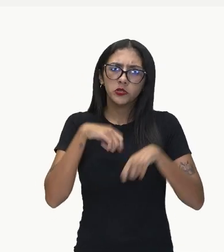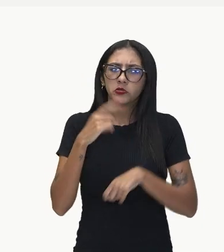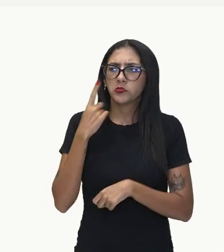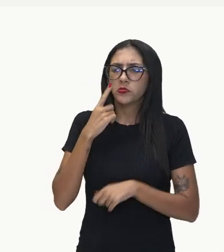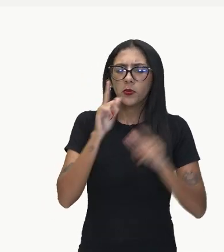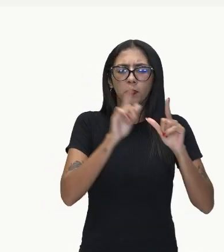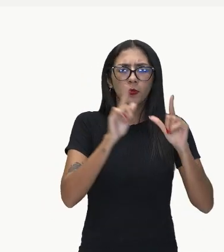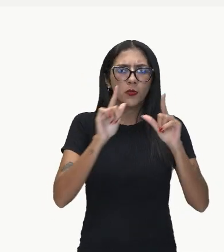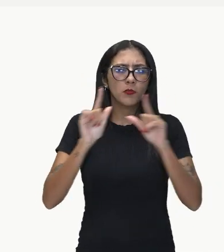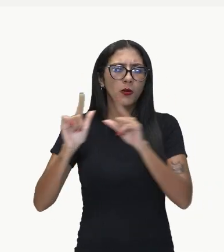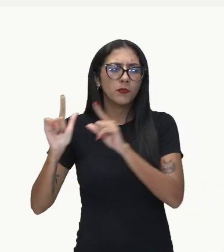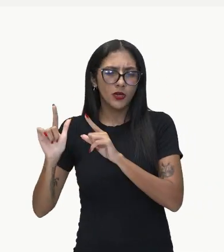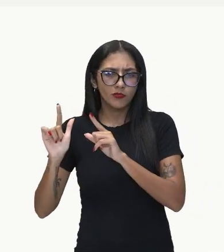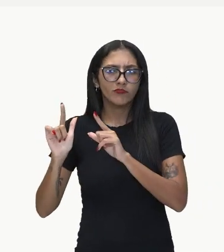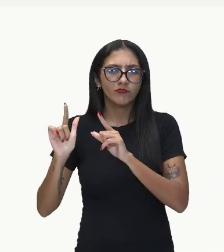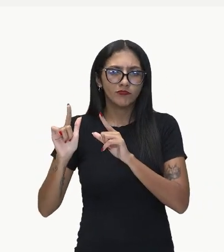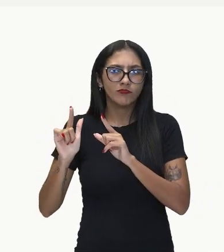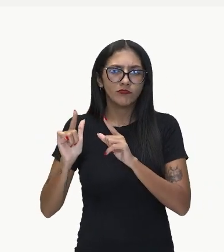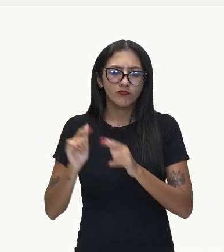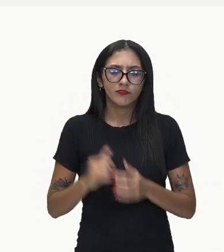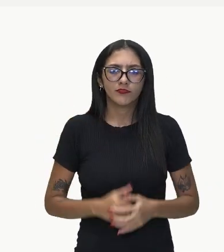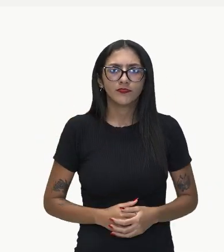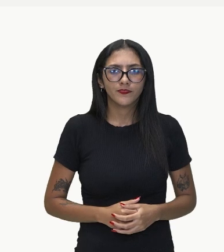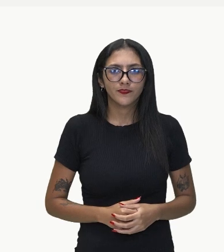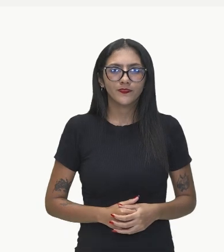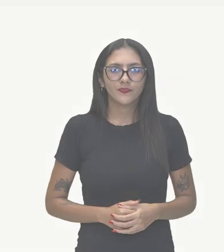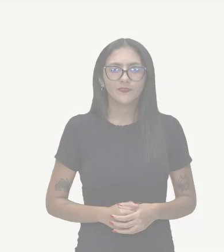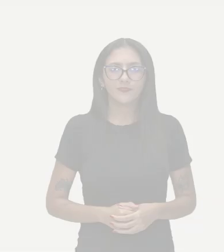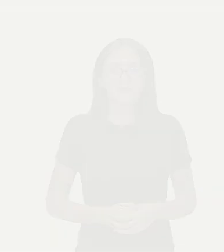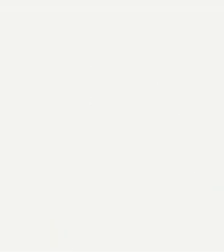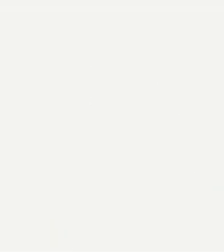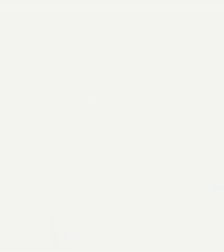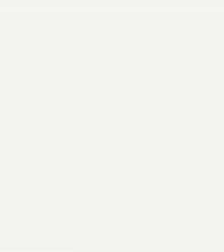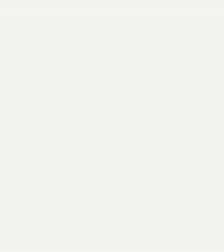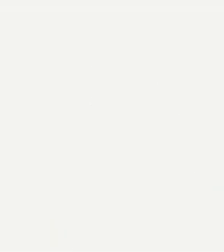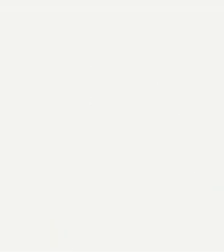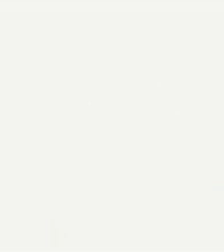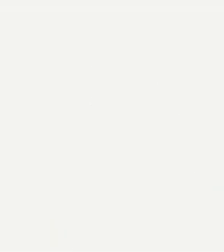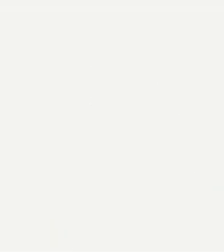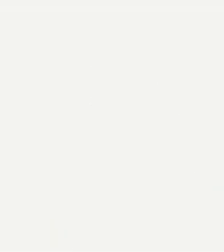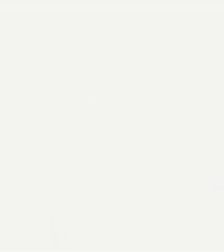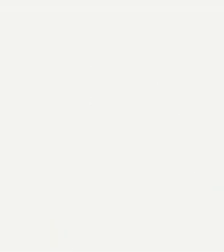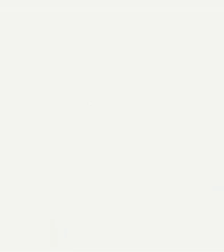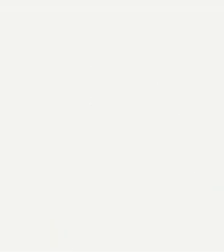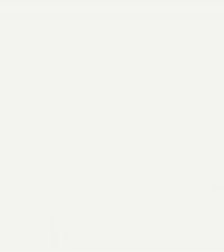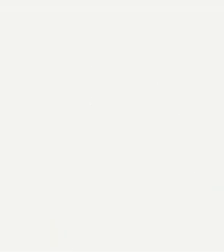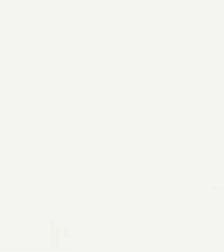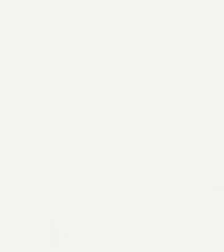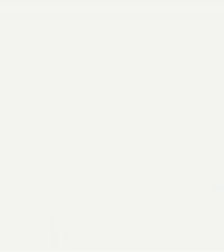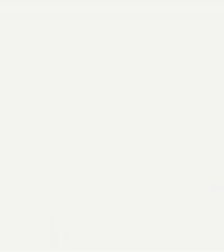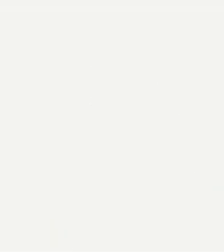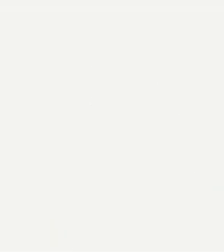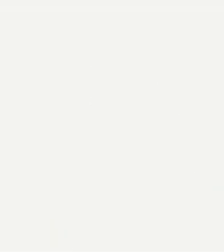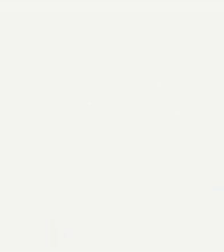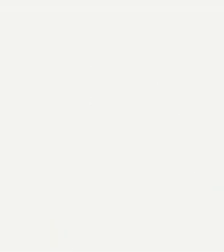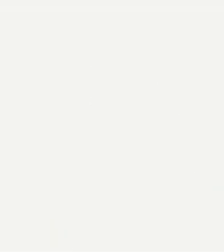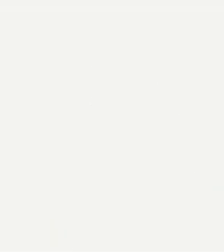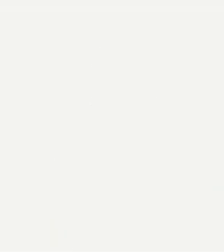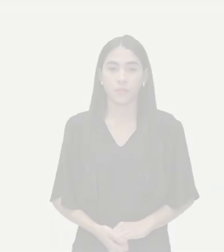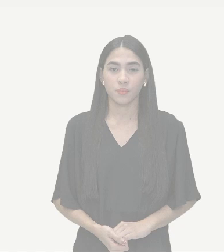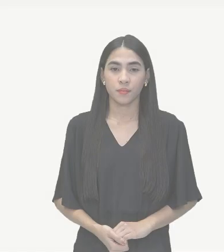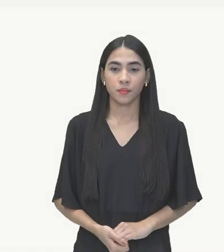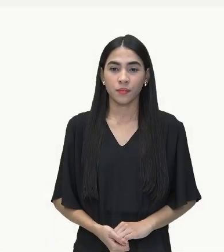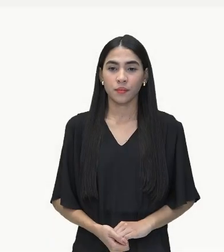tirinha abaixo. Você foi ontem para a escola? Qual assunto ministrado pela professora de